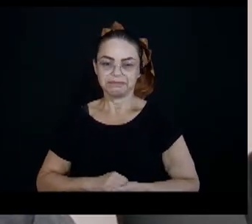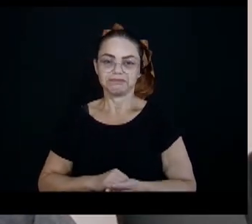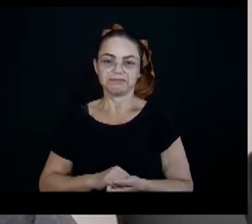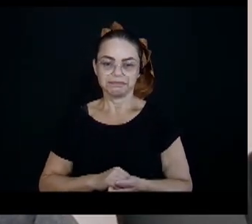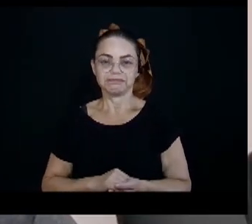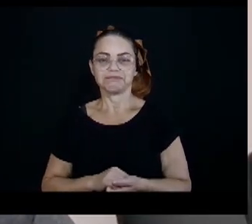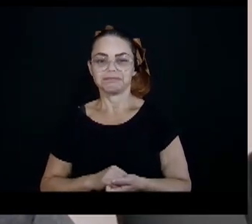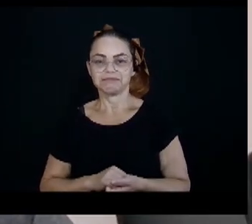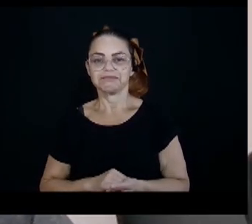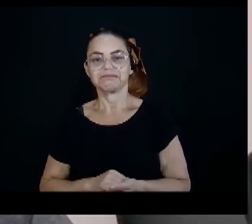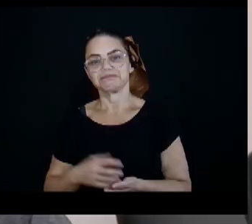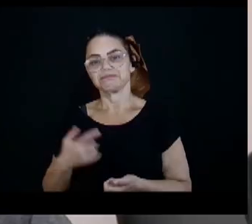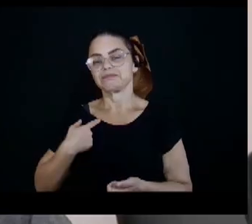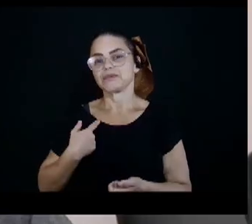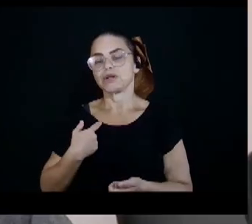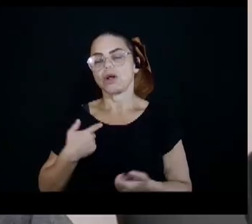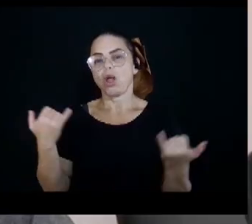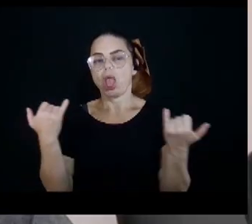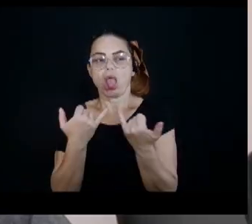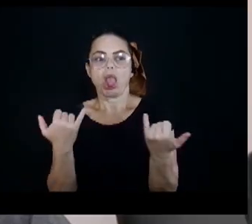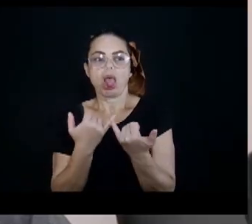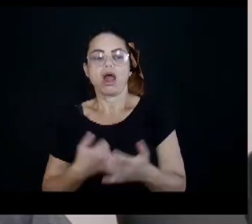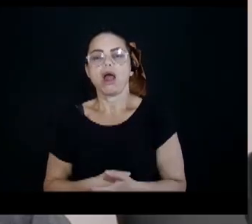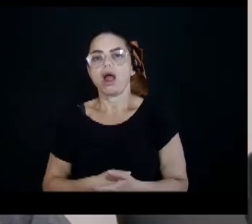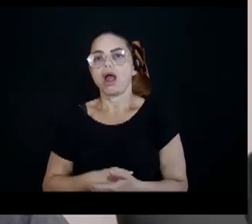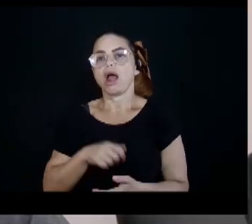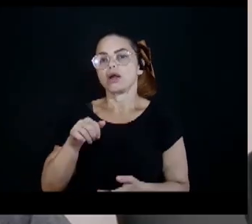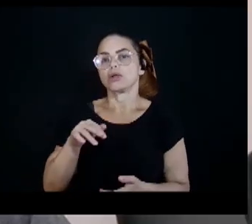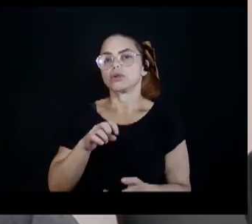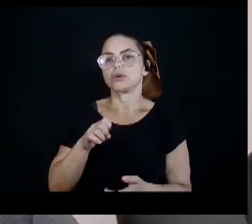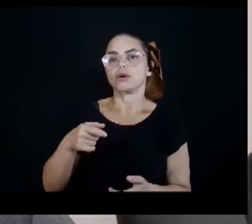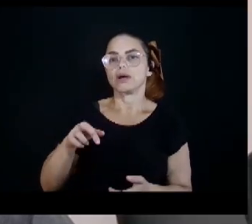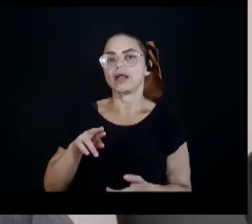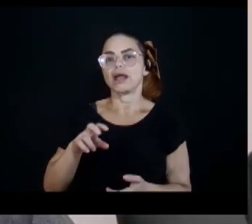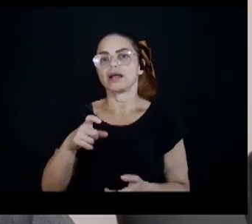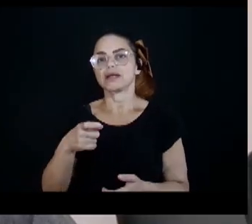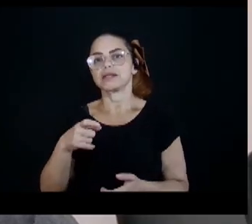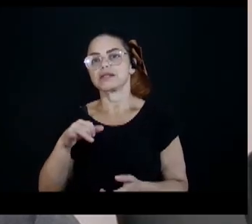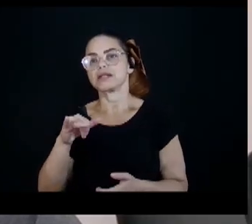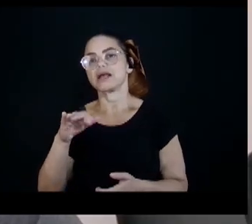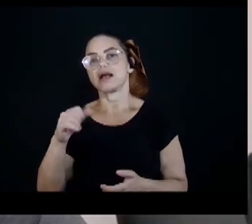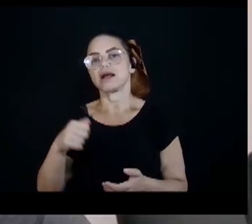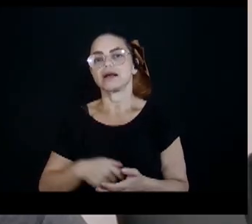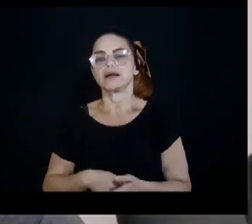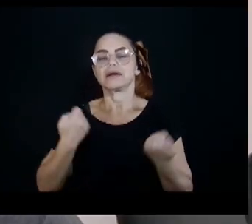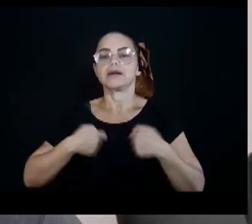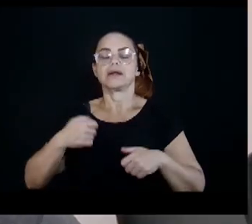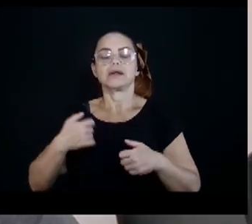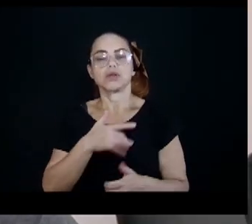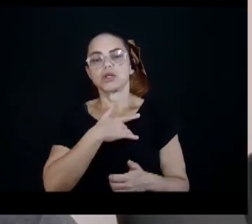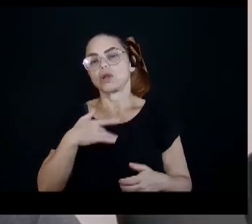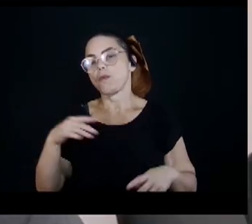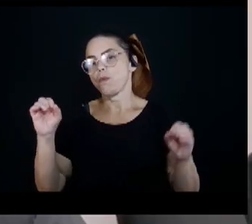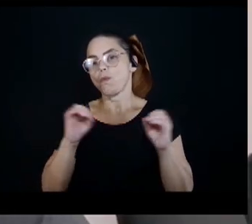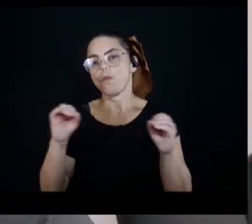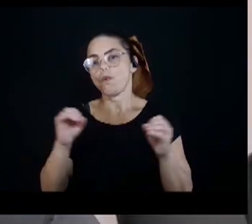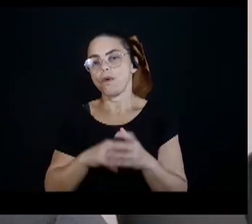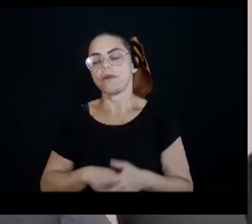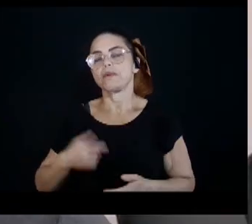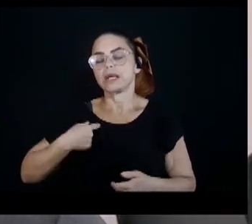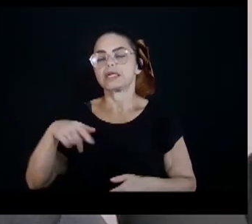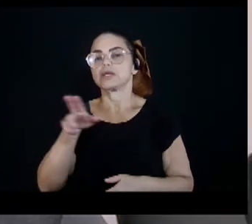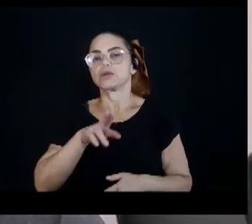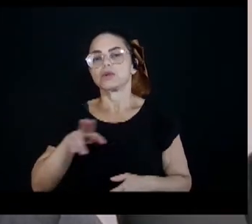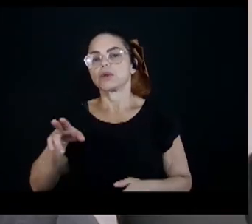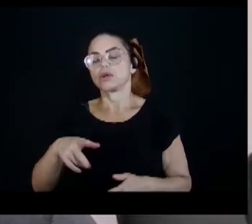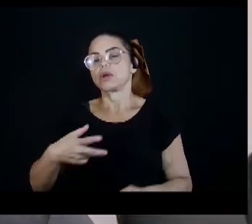anorexa. Ela não vai ficar saudável. Então é isso que precisa ser entendido. Eu preciso fazer o uso do medicamento quando realmente